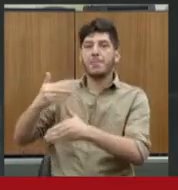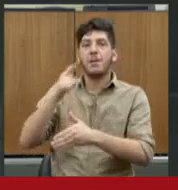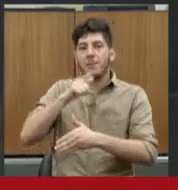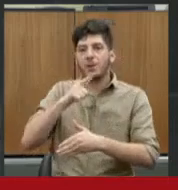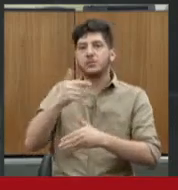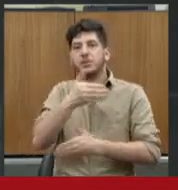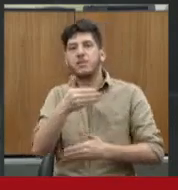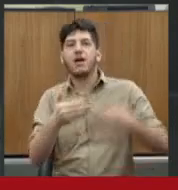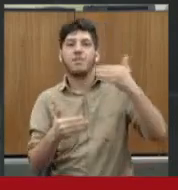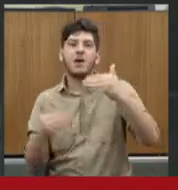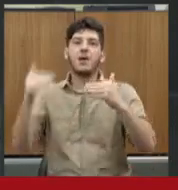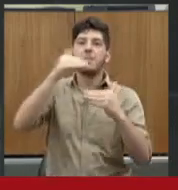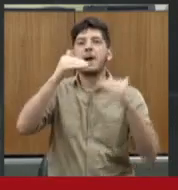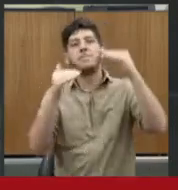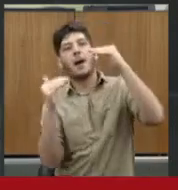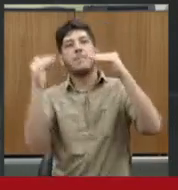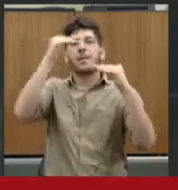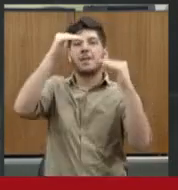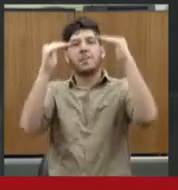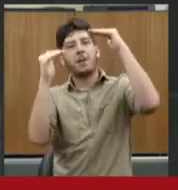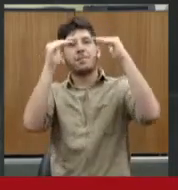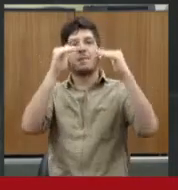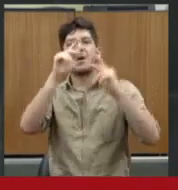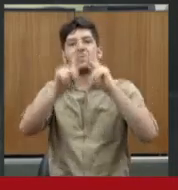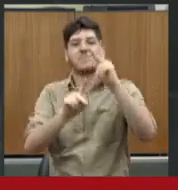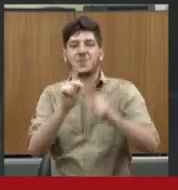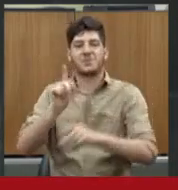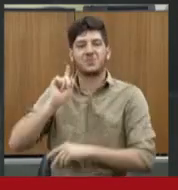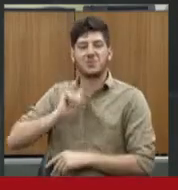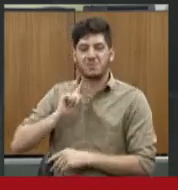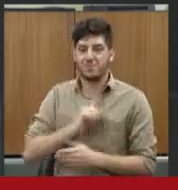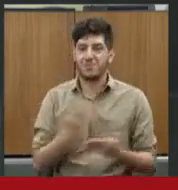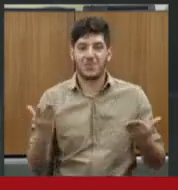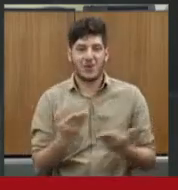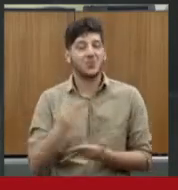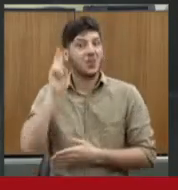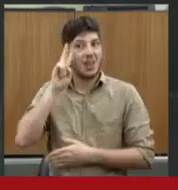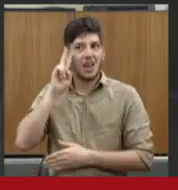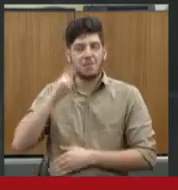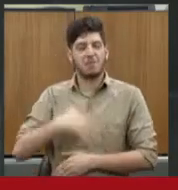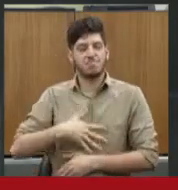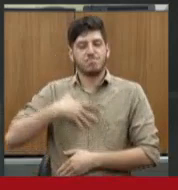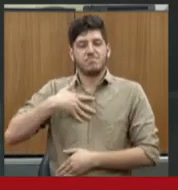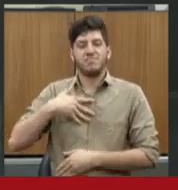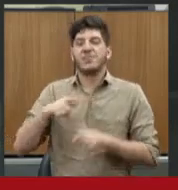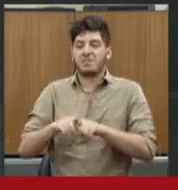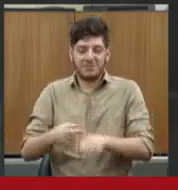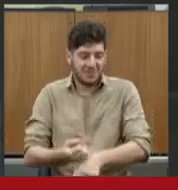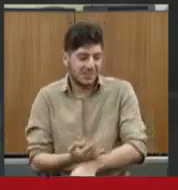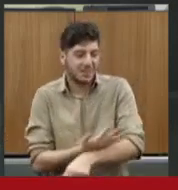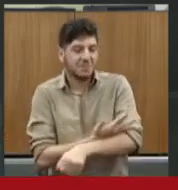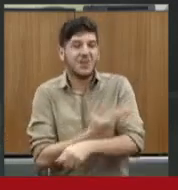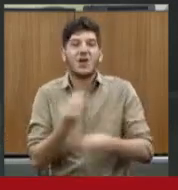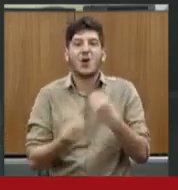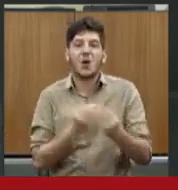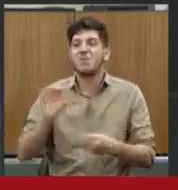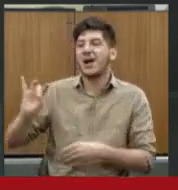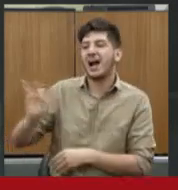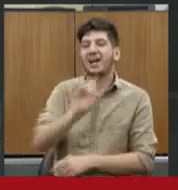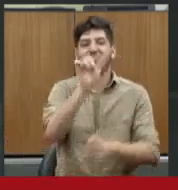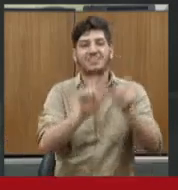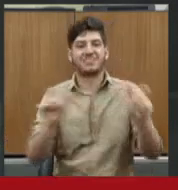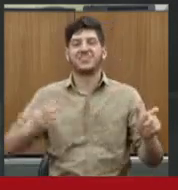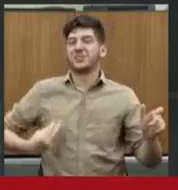mineiro. Hoje rememoramos de forma honrosa e emotiva o que cada um de vocês edificou. Dizem